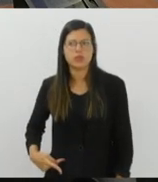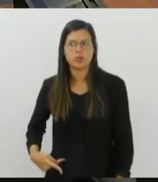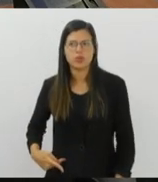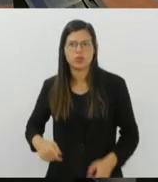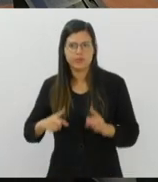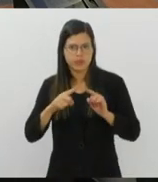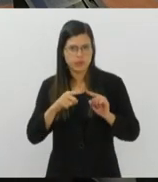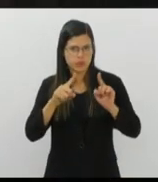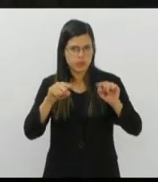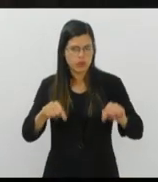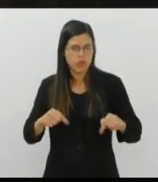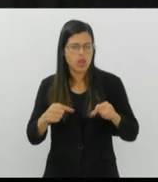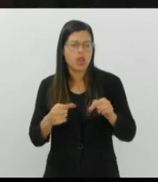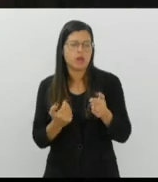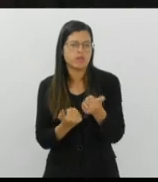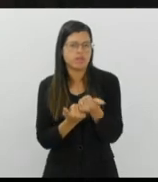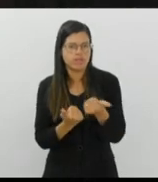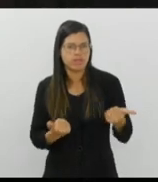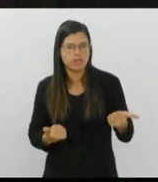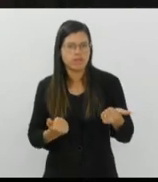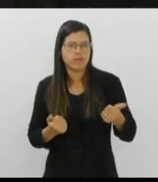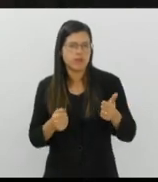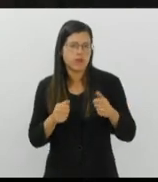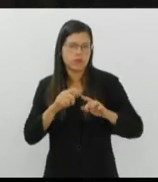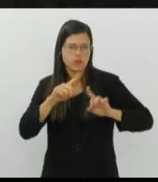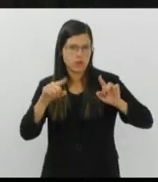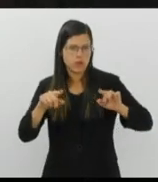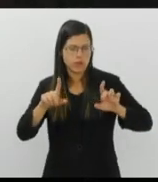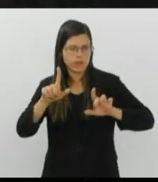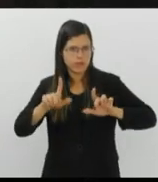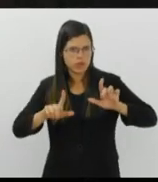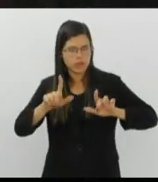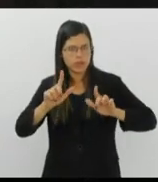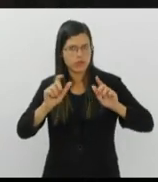servidores, assistência da TV Alerj,